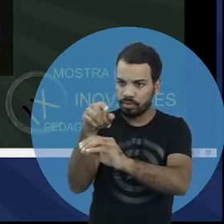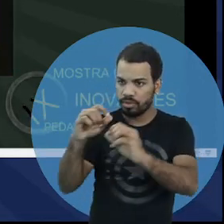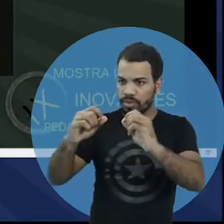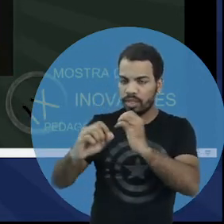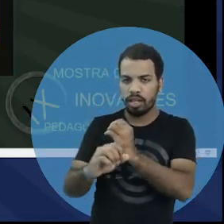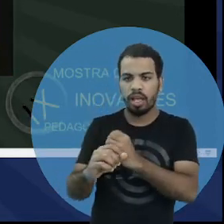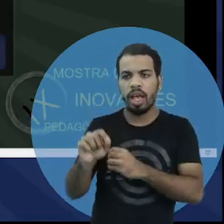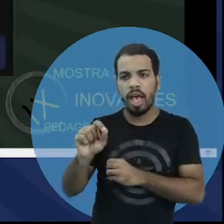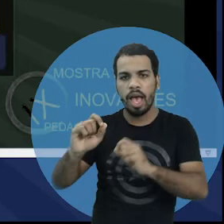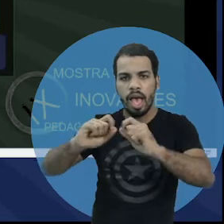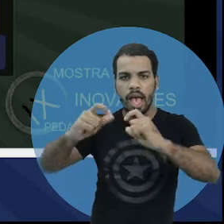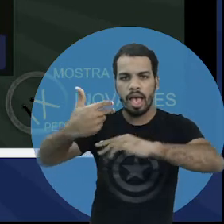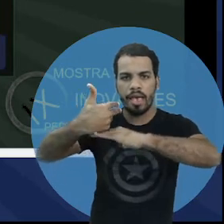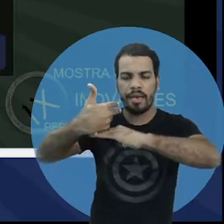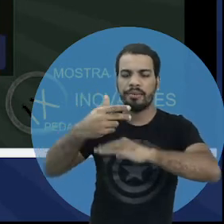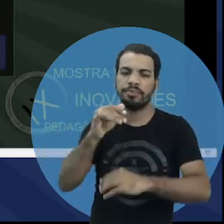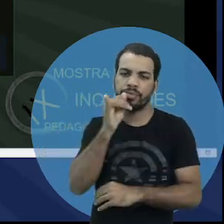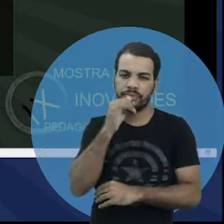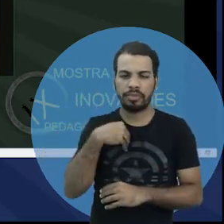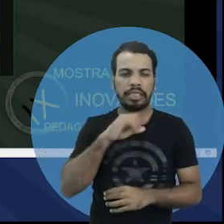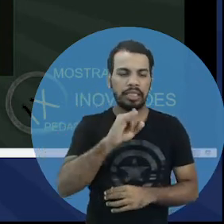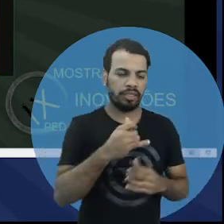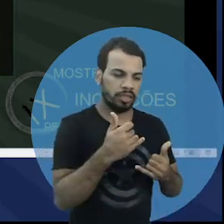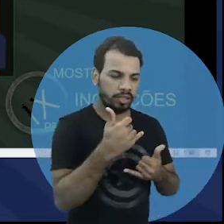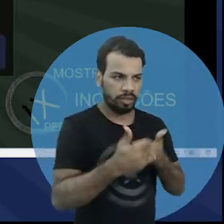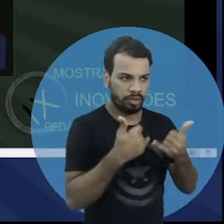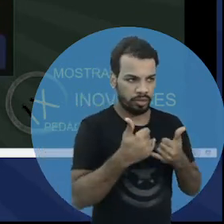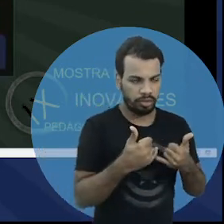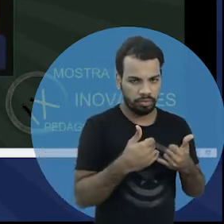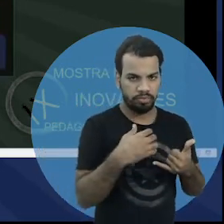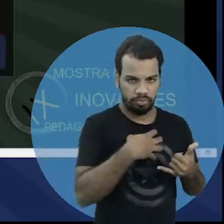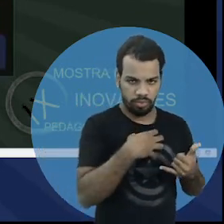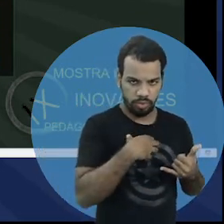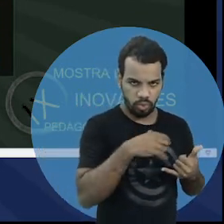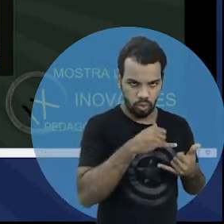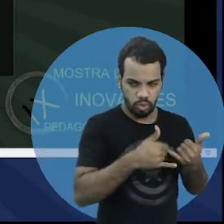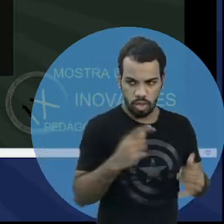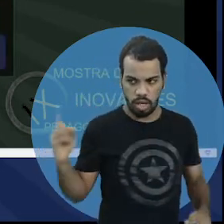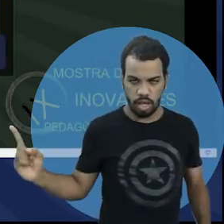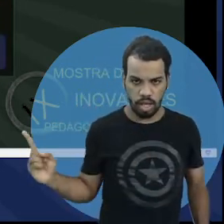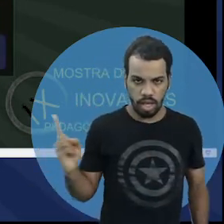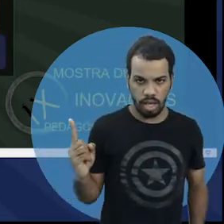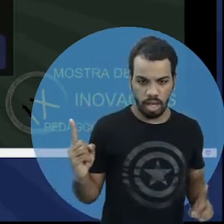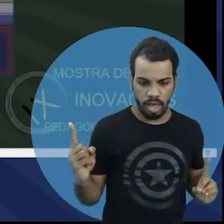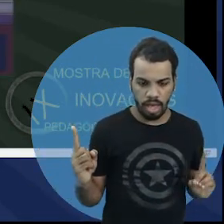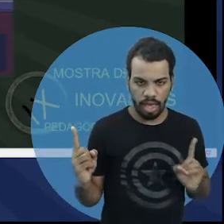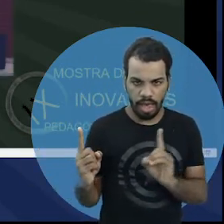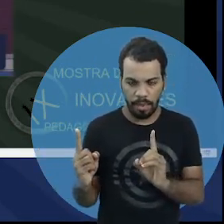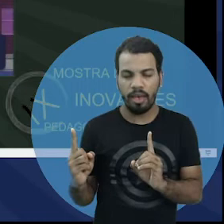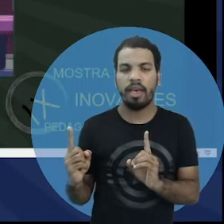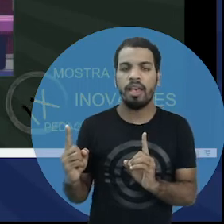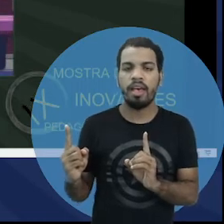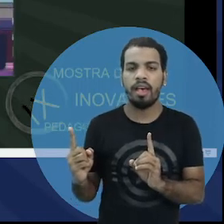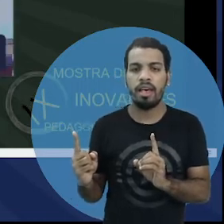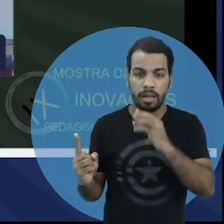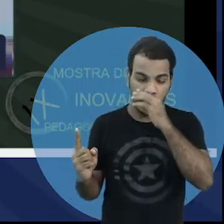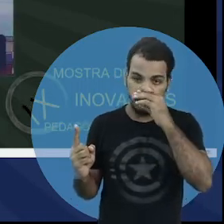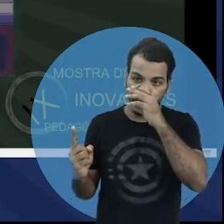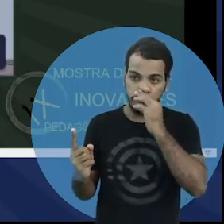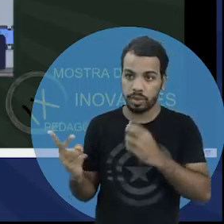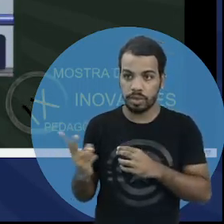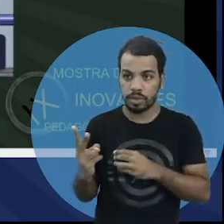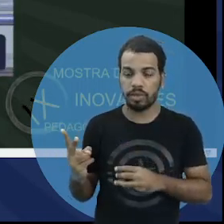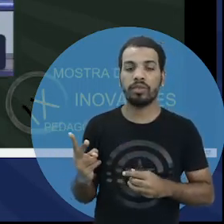perto. Então, por exemplo, se eu estivesse jogando e Richardson estivesse em uma dessas salas, eu chegasse perto dele, as nossas 2 câmeras iam abrir como se a